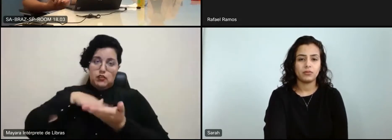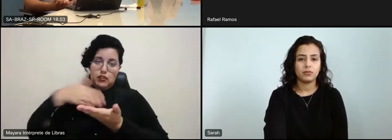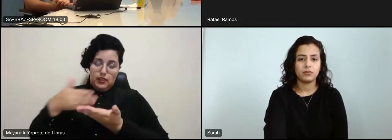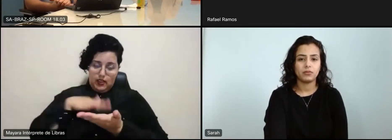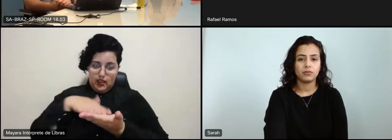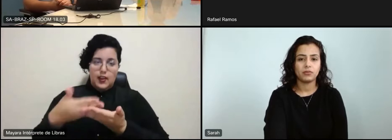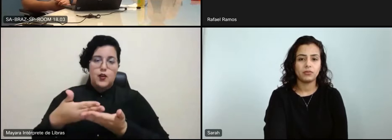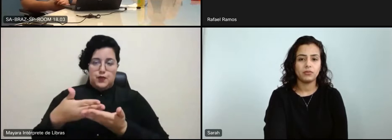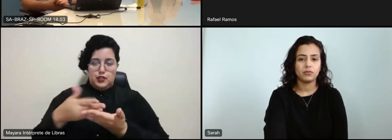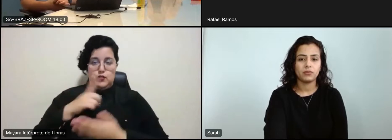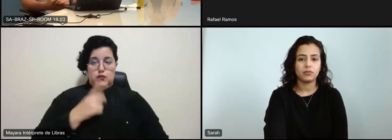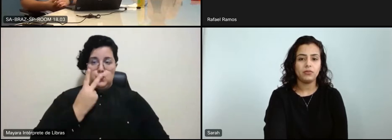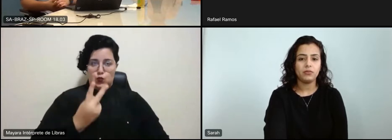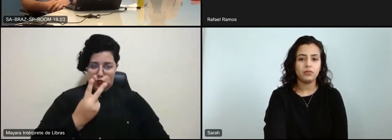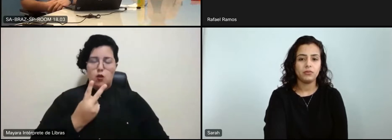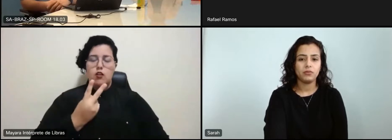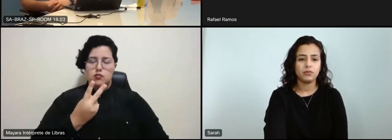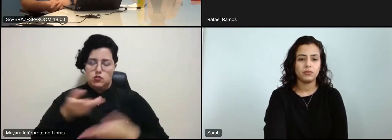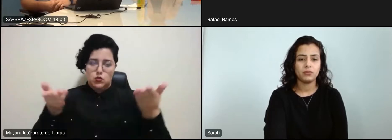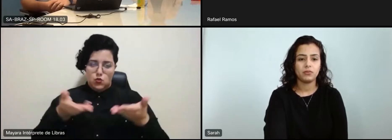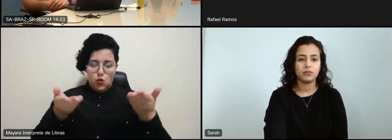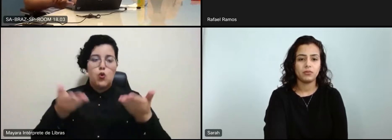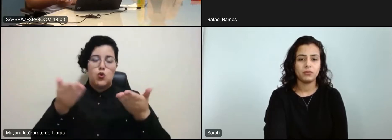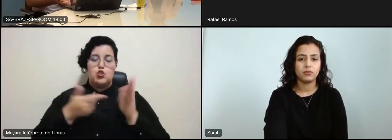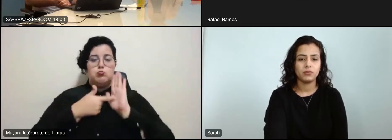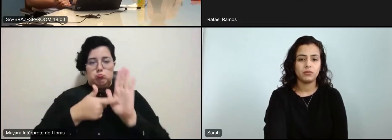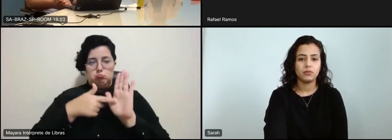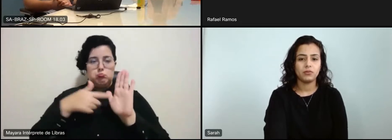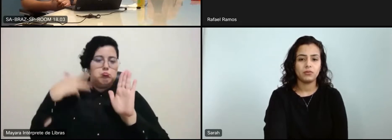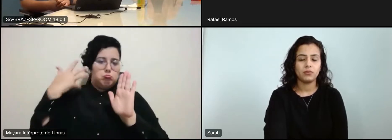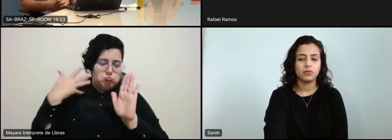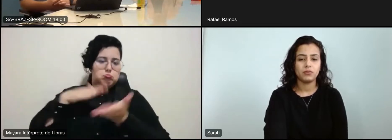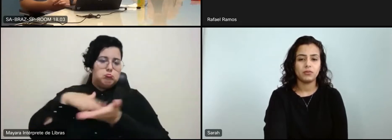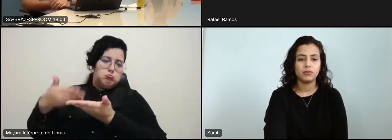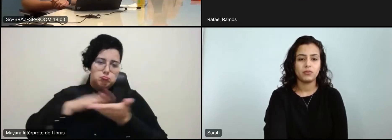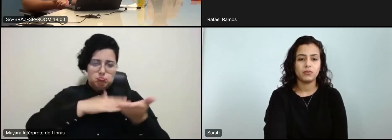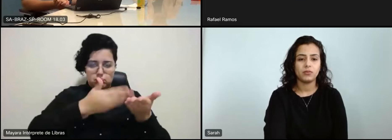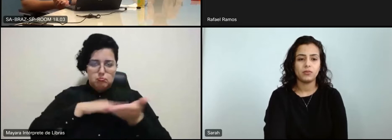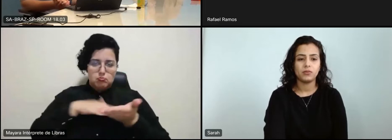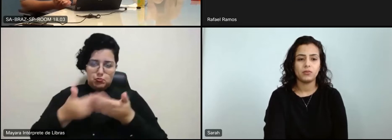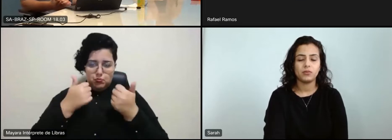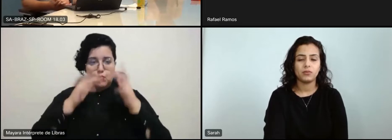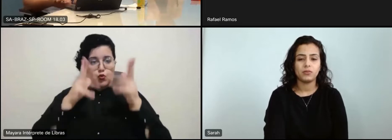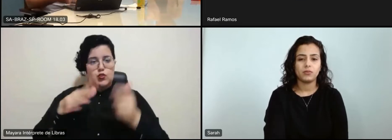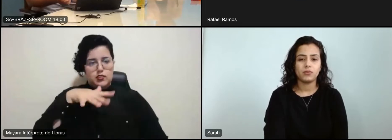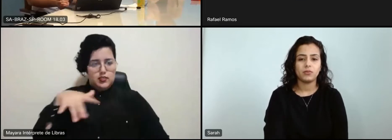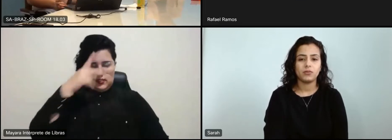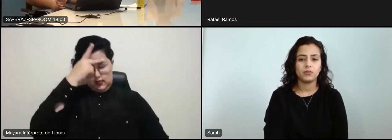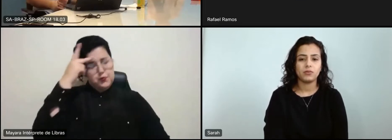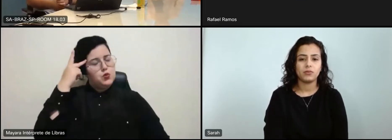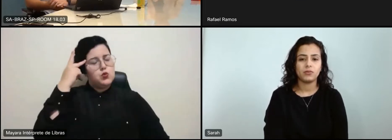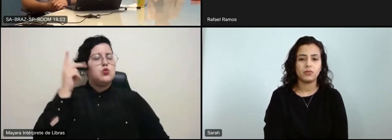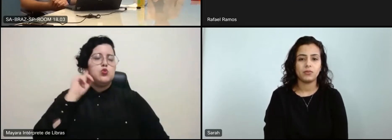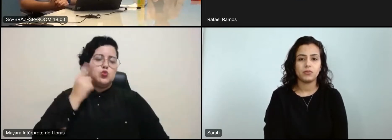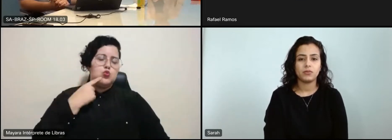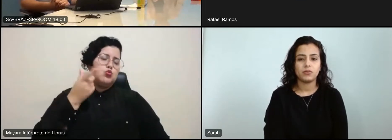esse painel, para que nós possamos transpor a nossa fala para outros tipos de linguagem, né? Outros tipos de